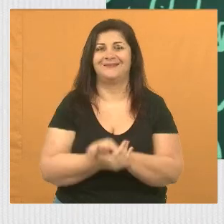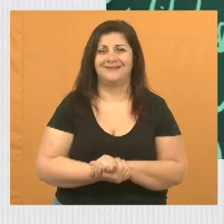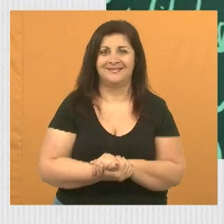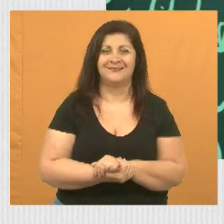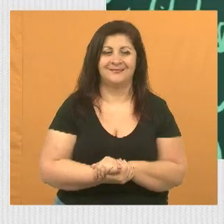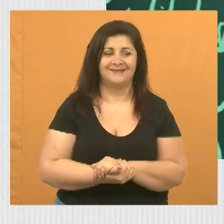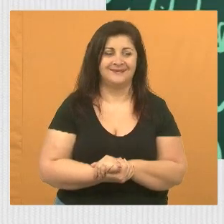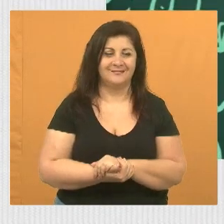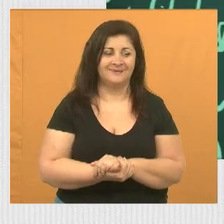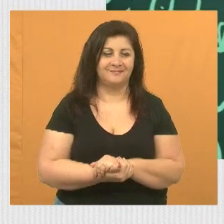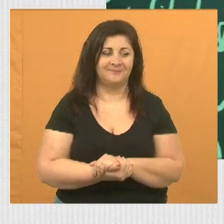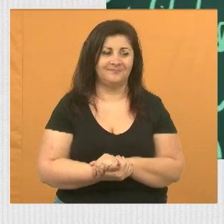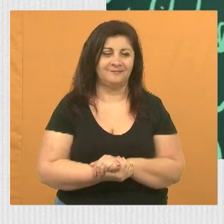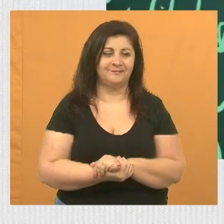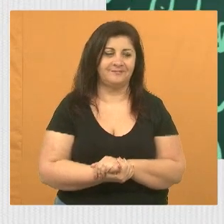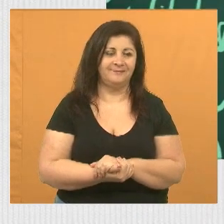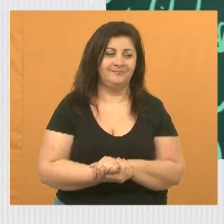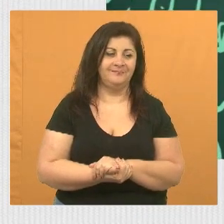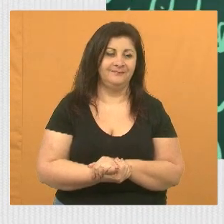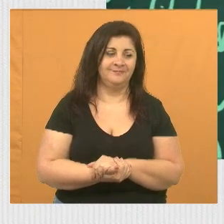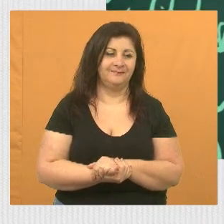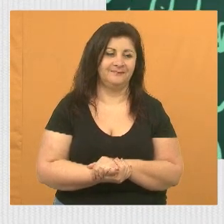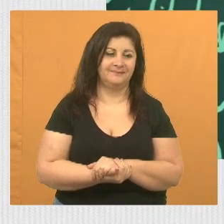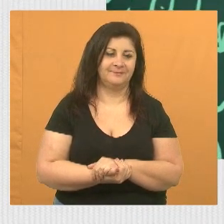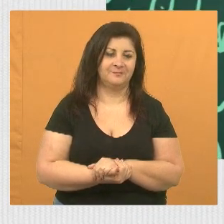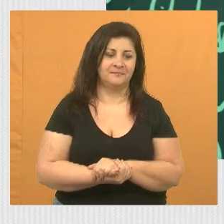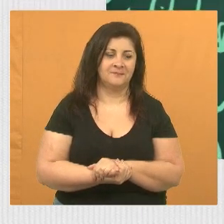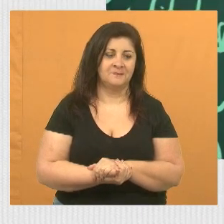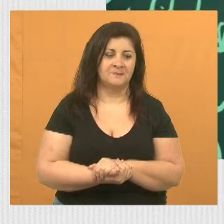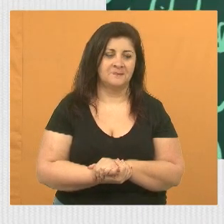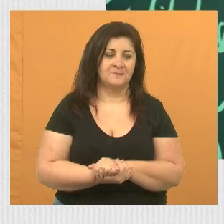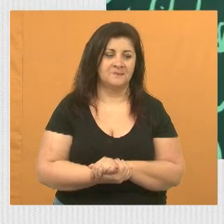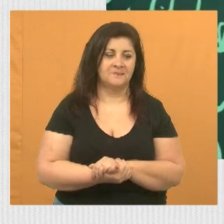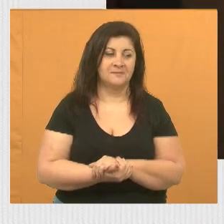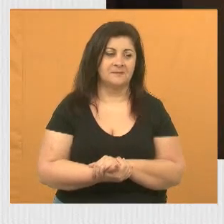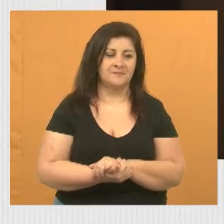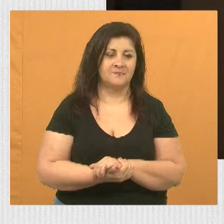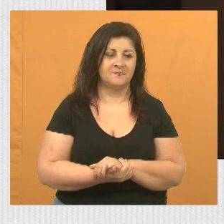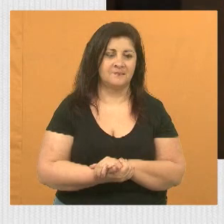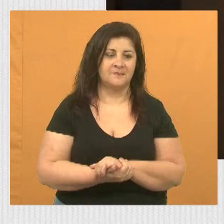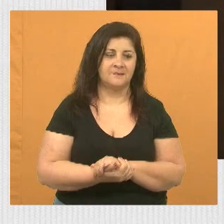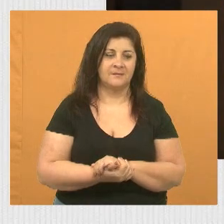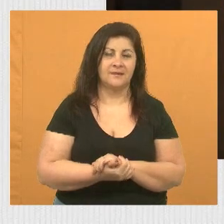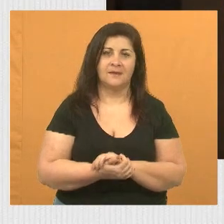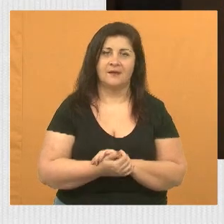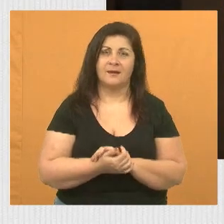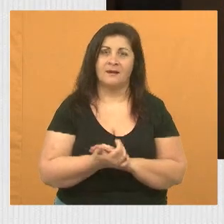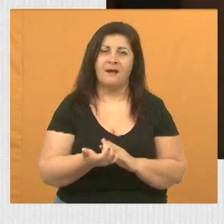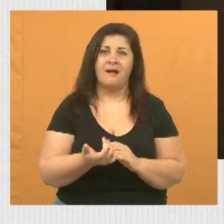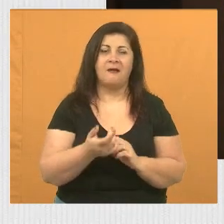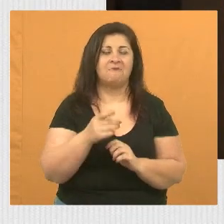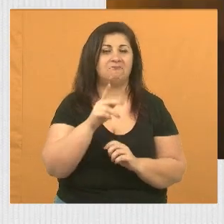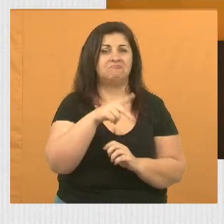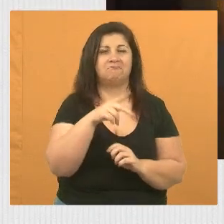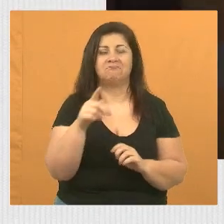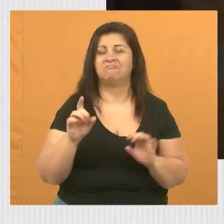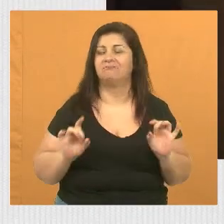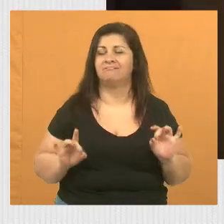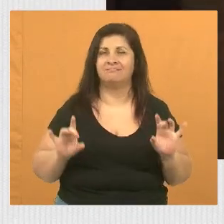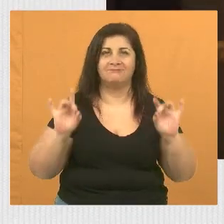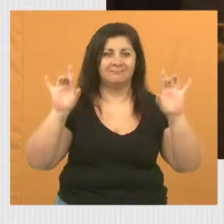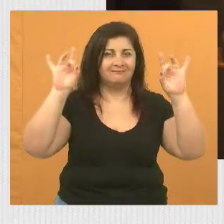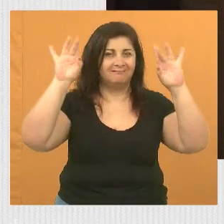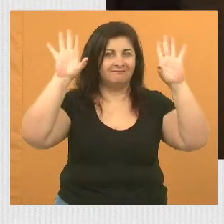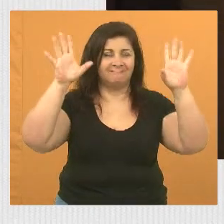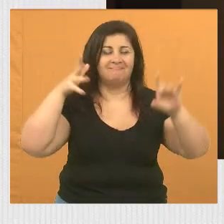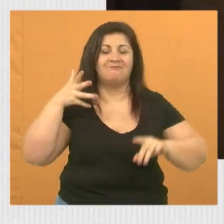A Rosane é uma pessoa fantástica.